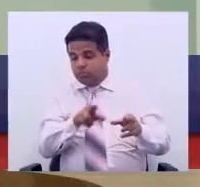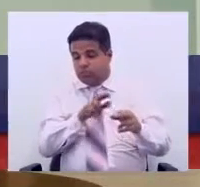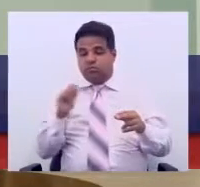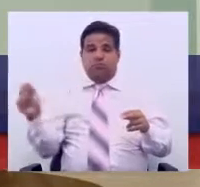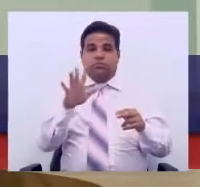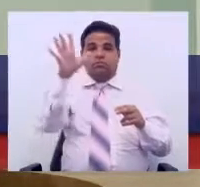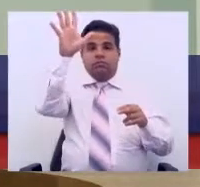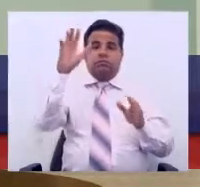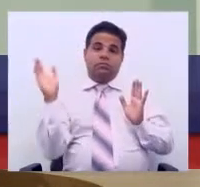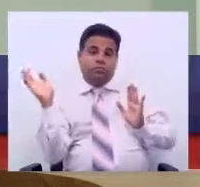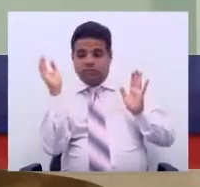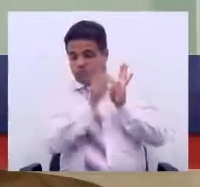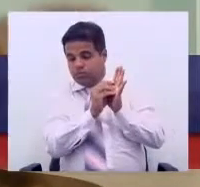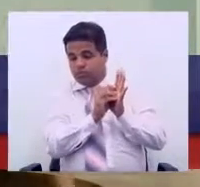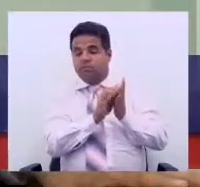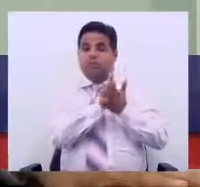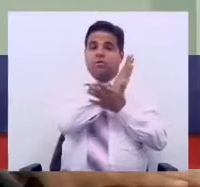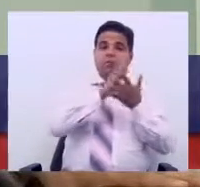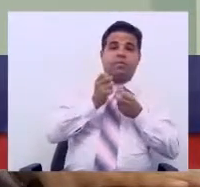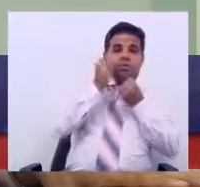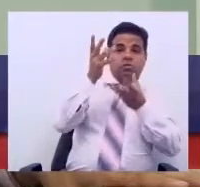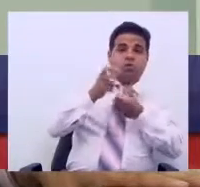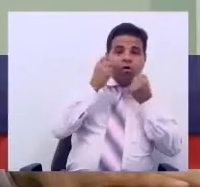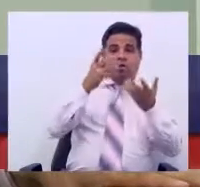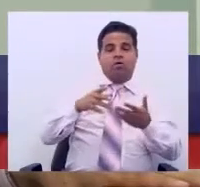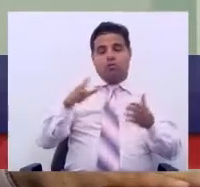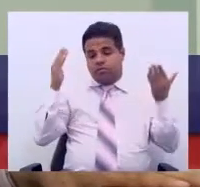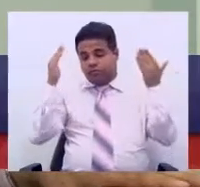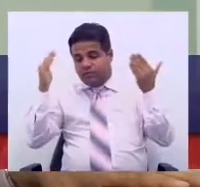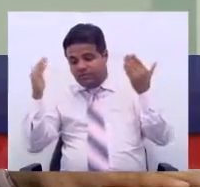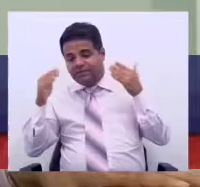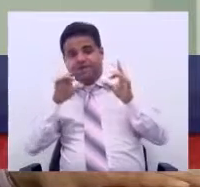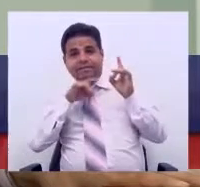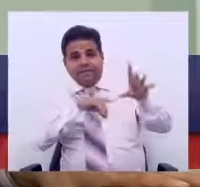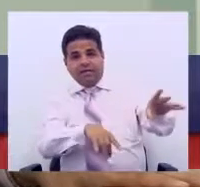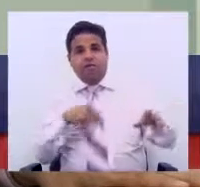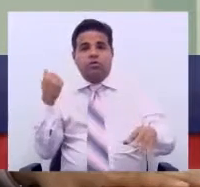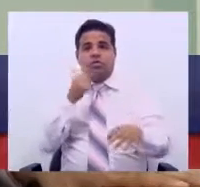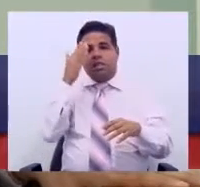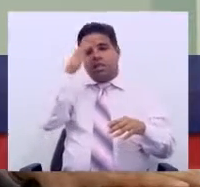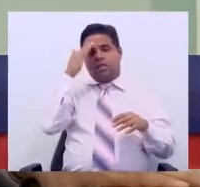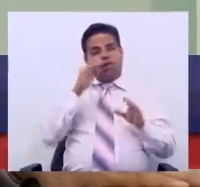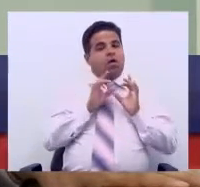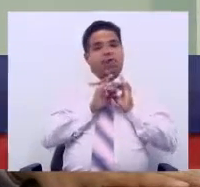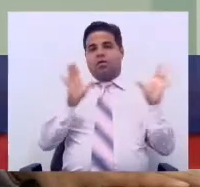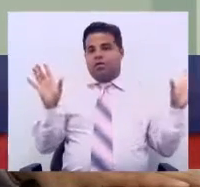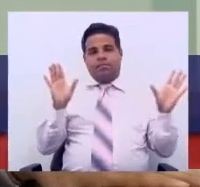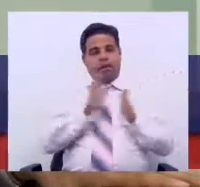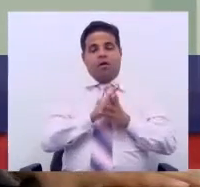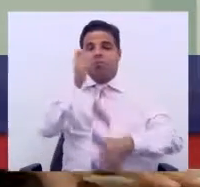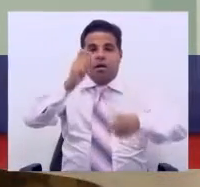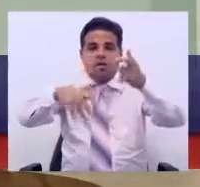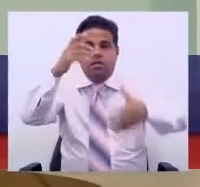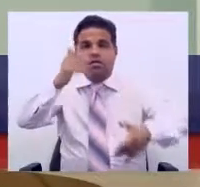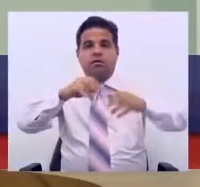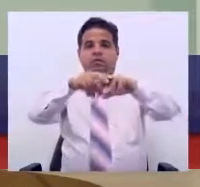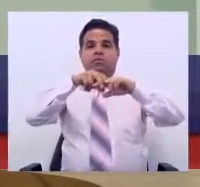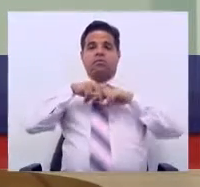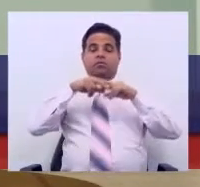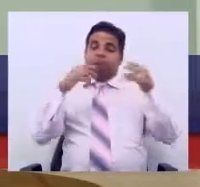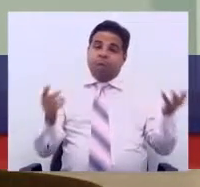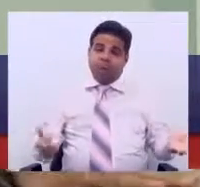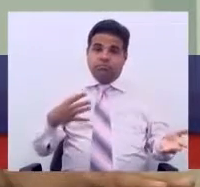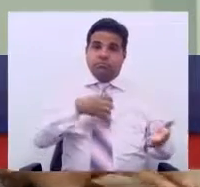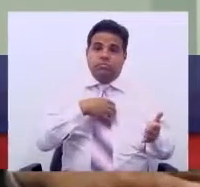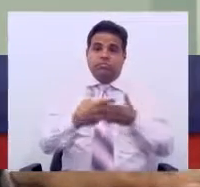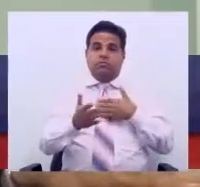valor que é fixado, mas algumas dúvidas técnicas. Então, entendemos por bem não liberar o parecer por esta razão, mas, de qualquer